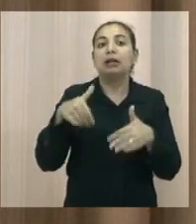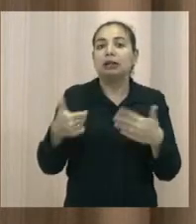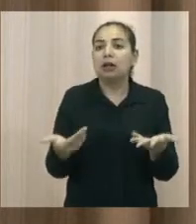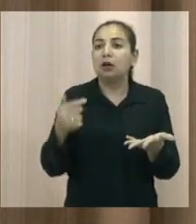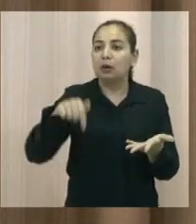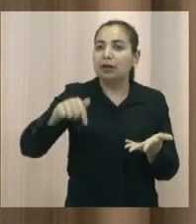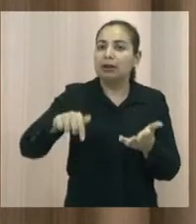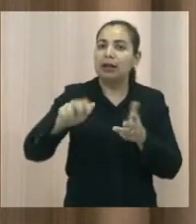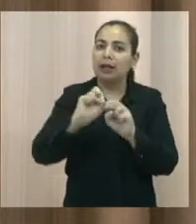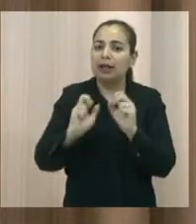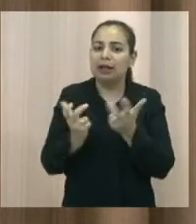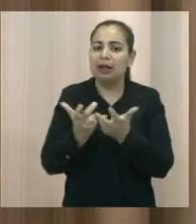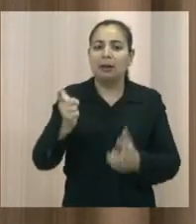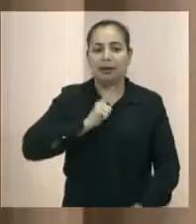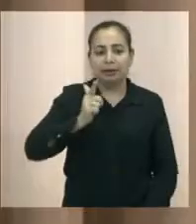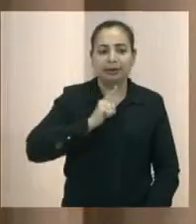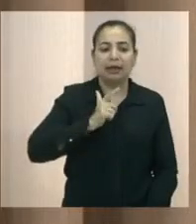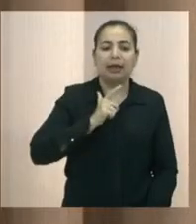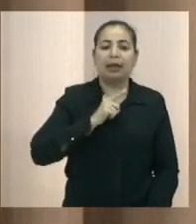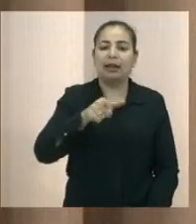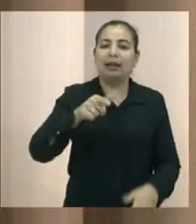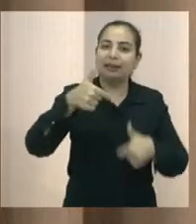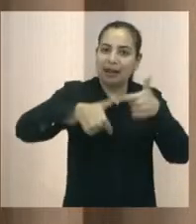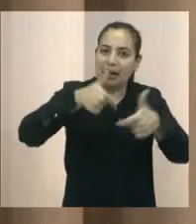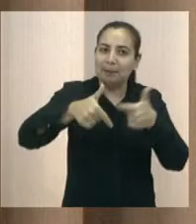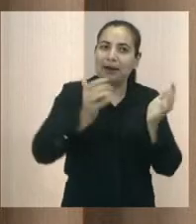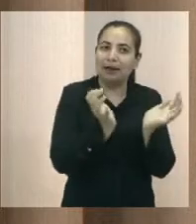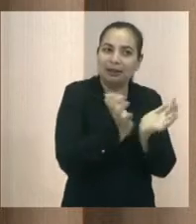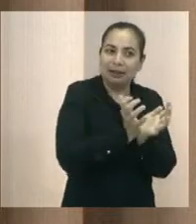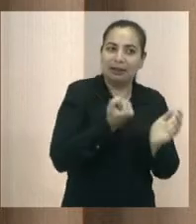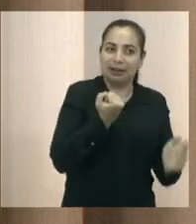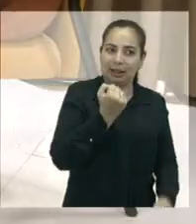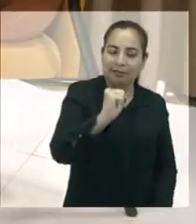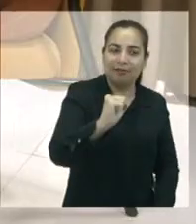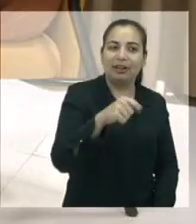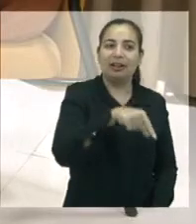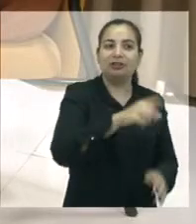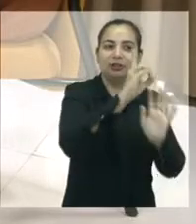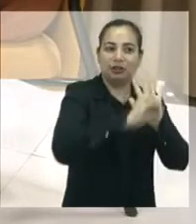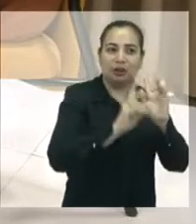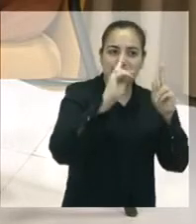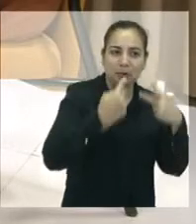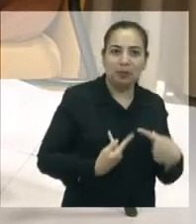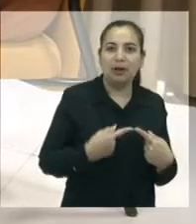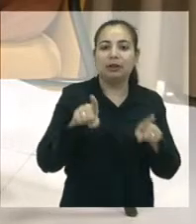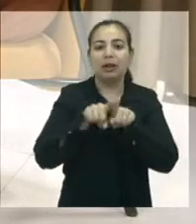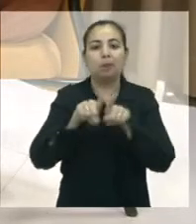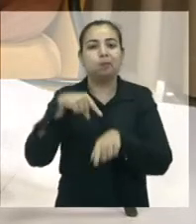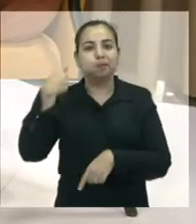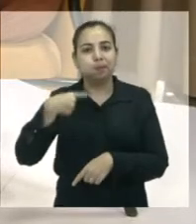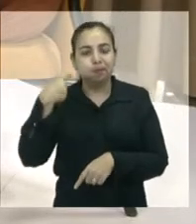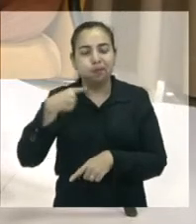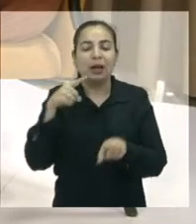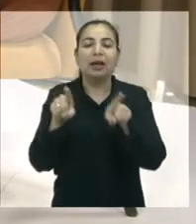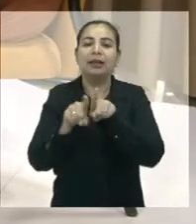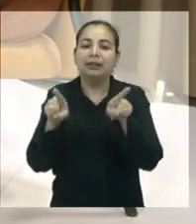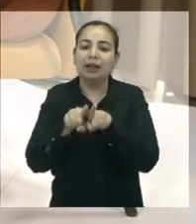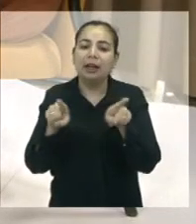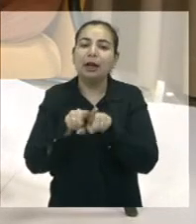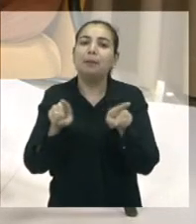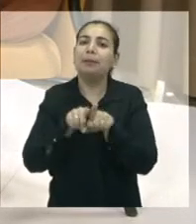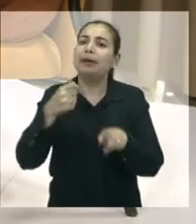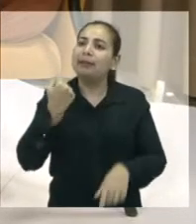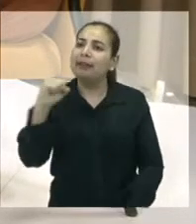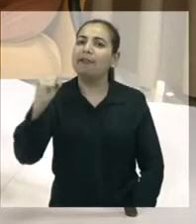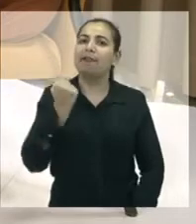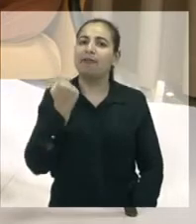de presidir a Comissão de Direitos Humanos da Casa, mas também advogada, entre outros, na causa e na defesa da luta e a defesa das pessoas